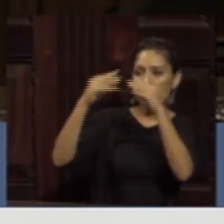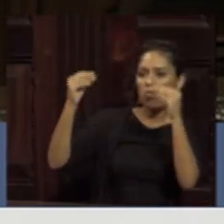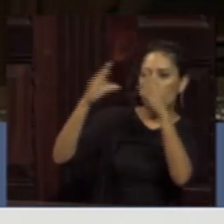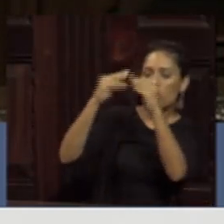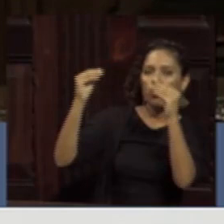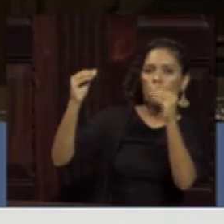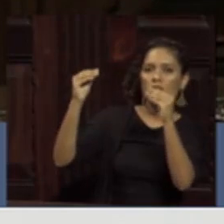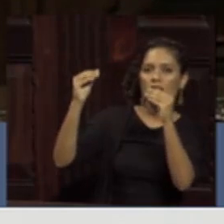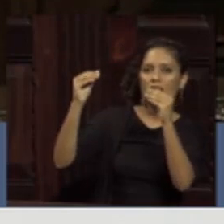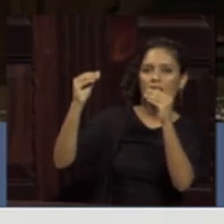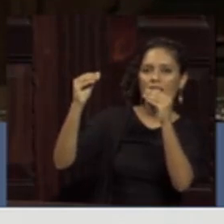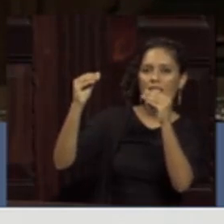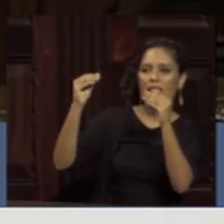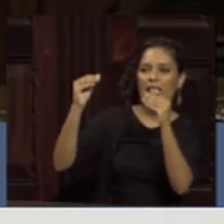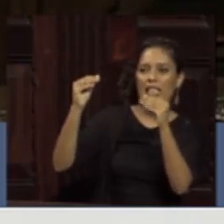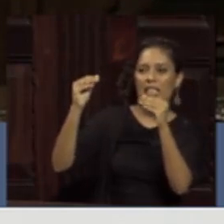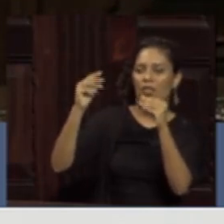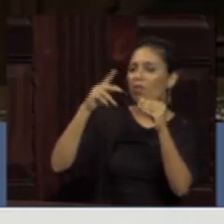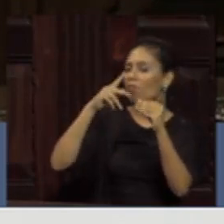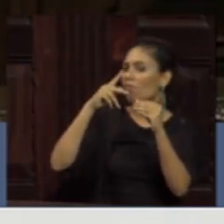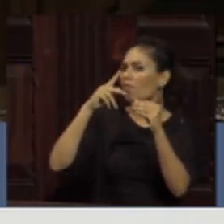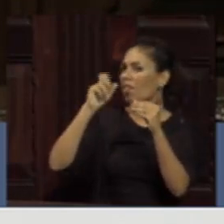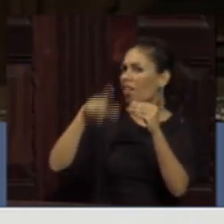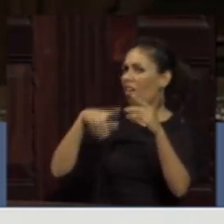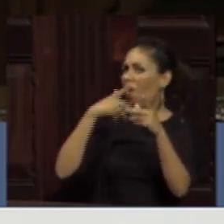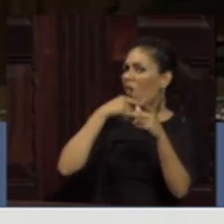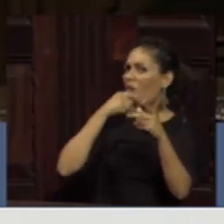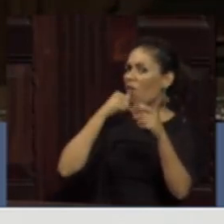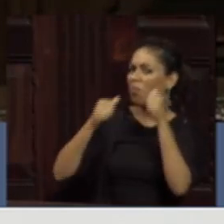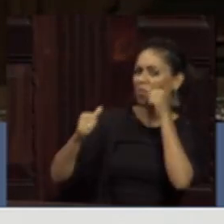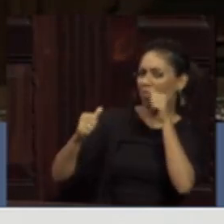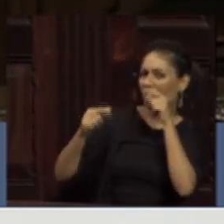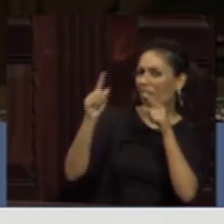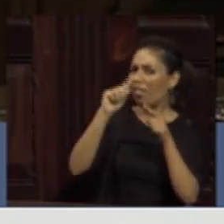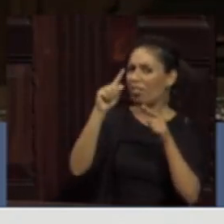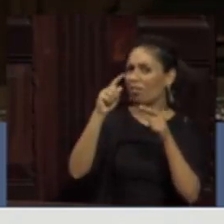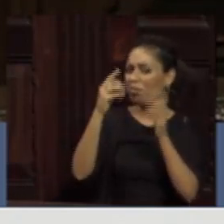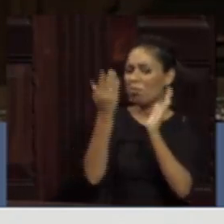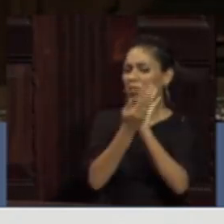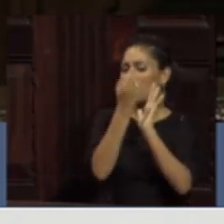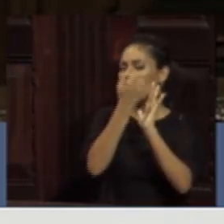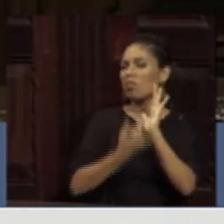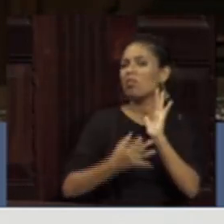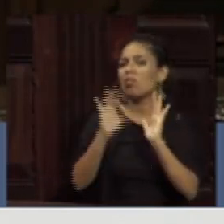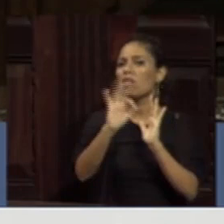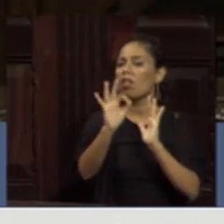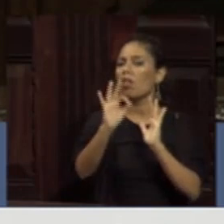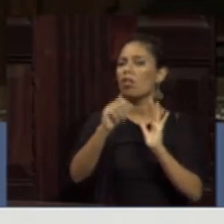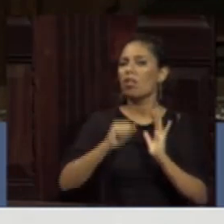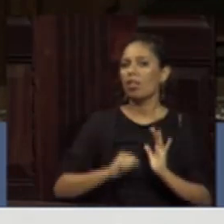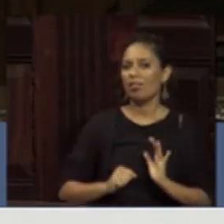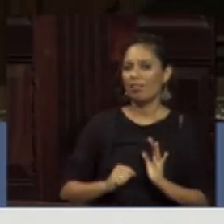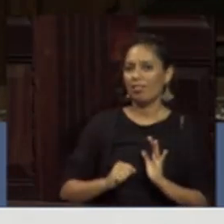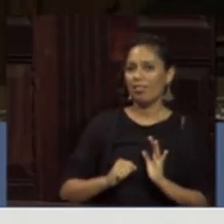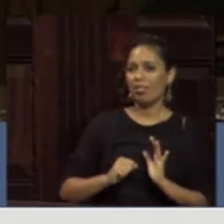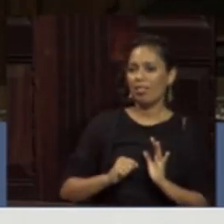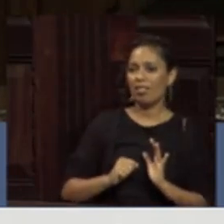não tem sexo. Não estou abordando esse aspecto, porque transformar em Deus em